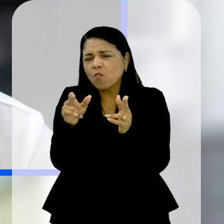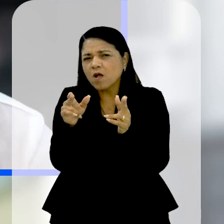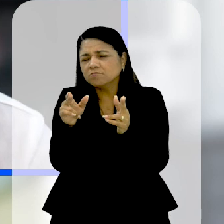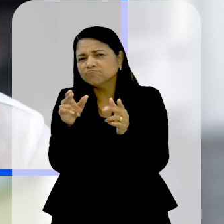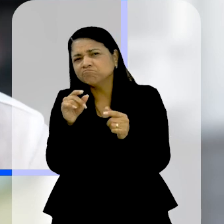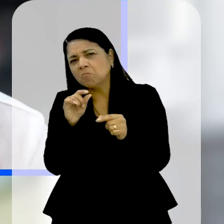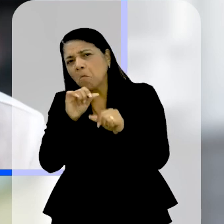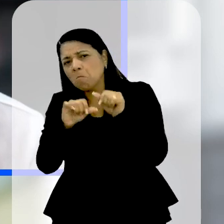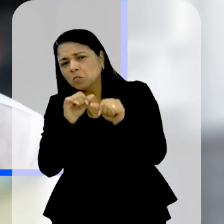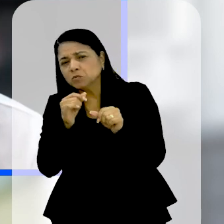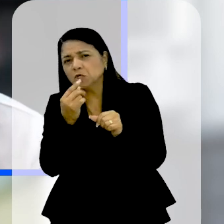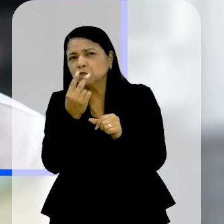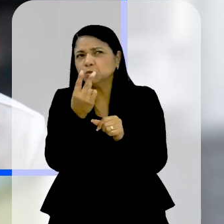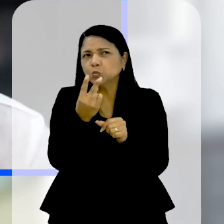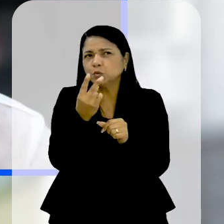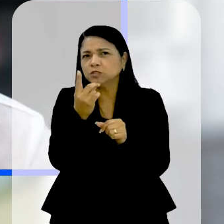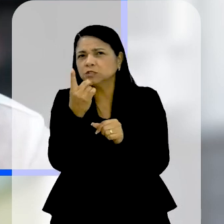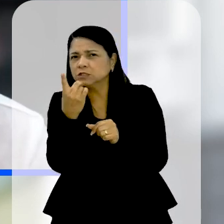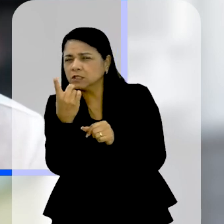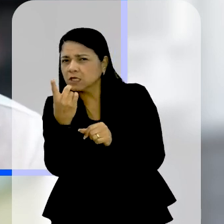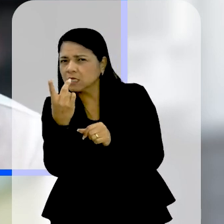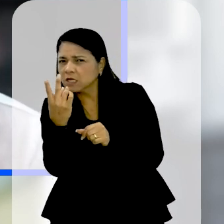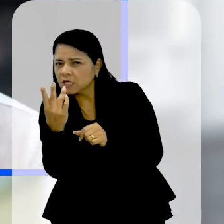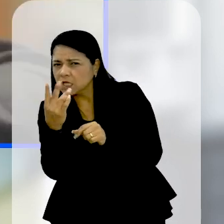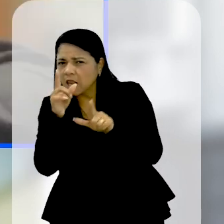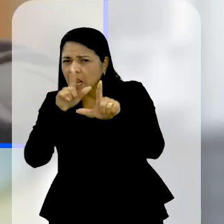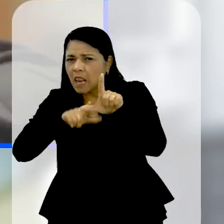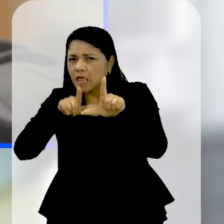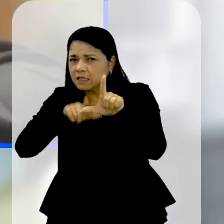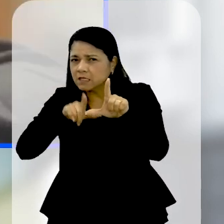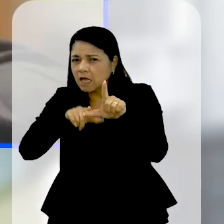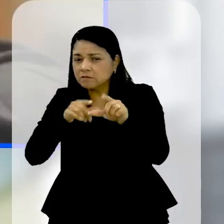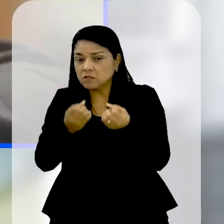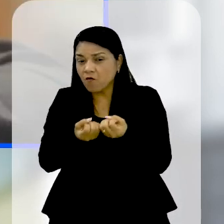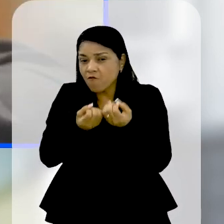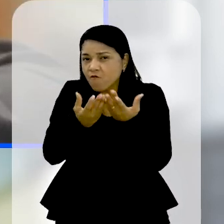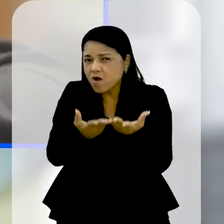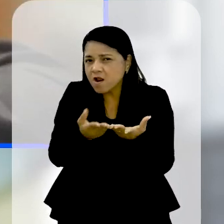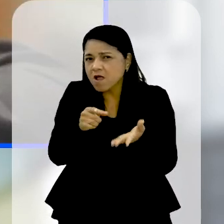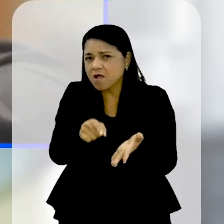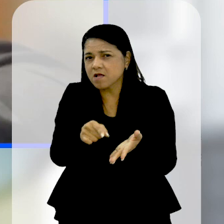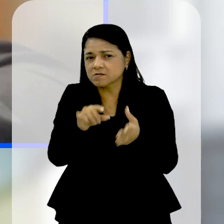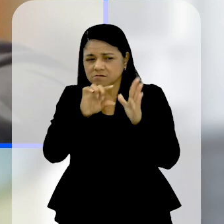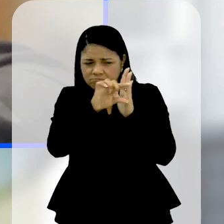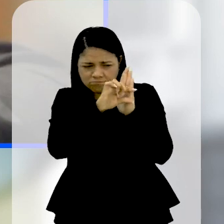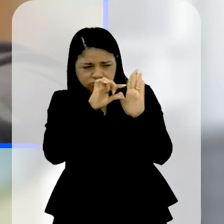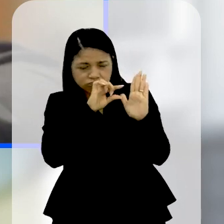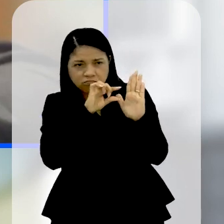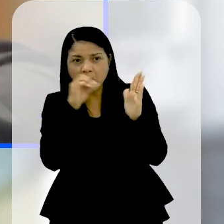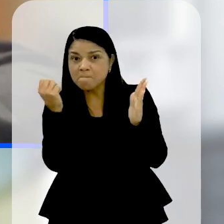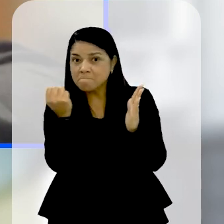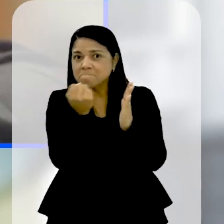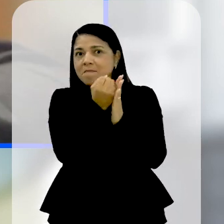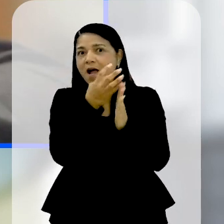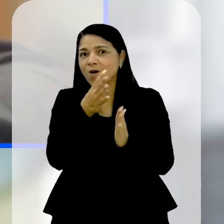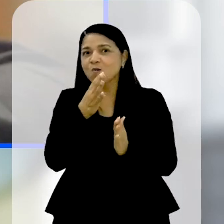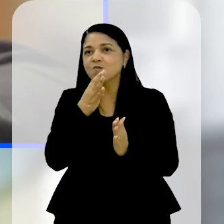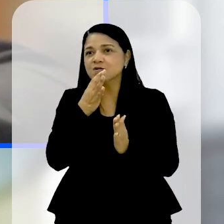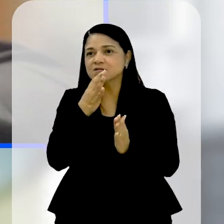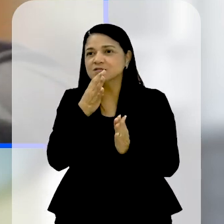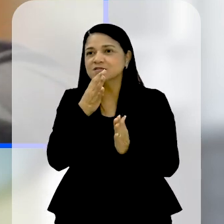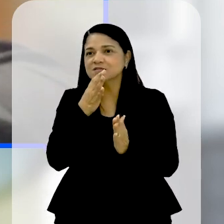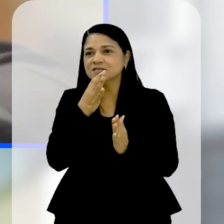Muda uma ou 2 letras na lata. Tá? E aí a mãe vai estar oferecendo para sua criança, às vezes até